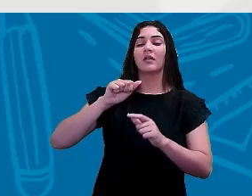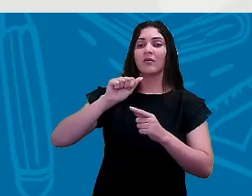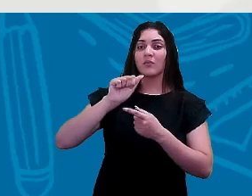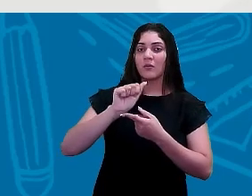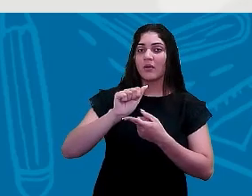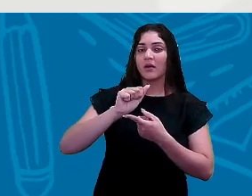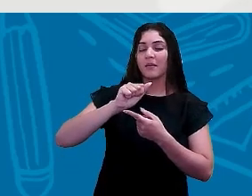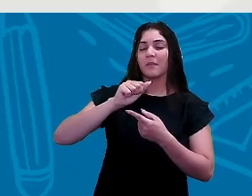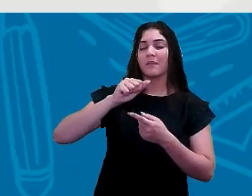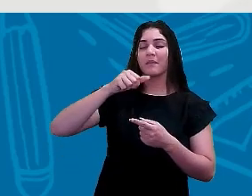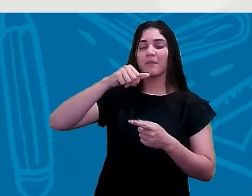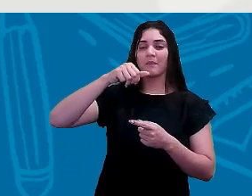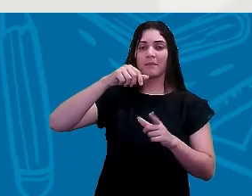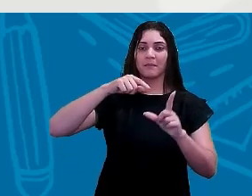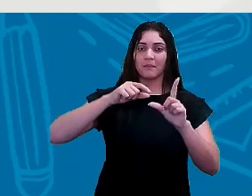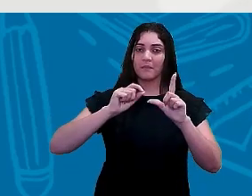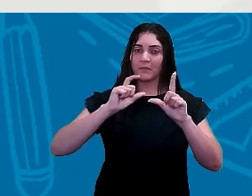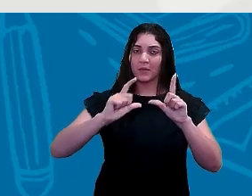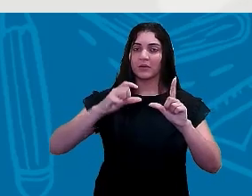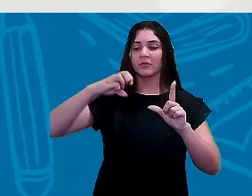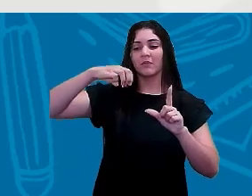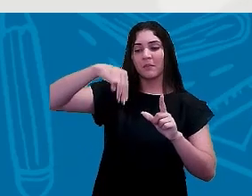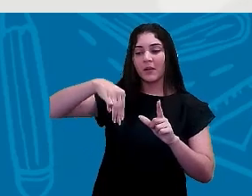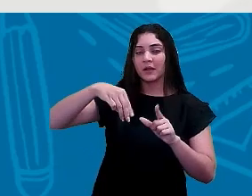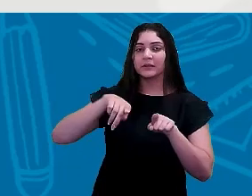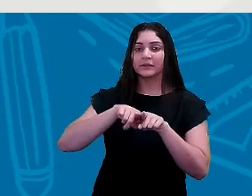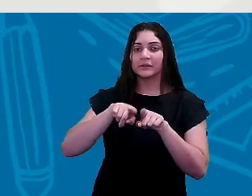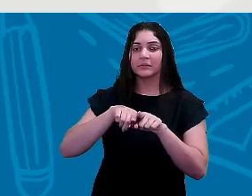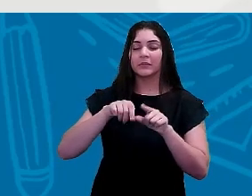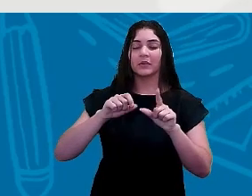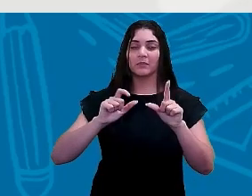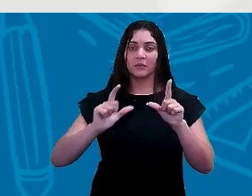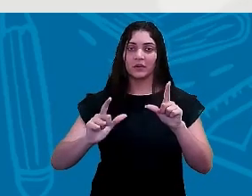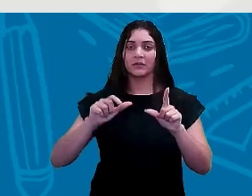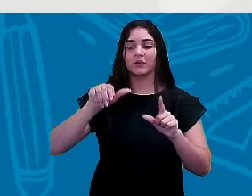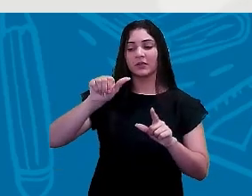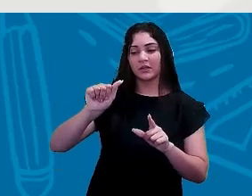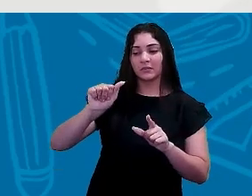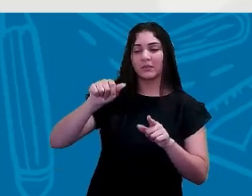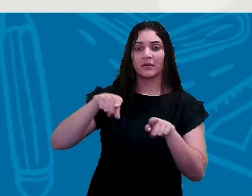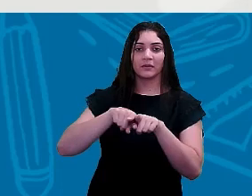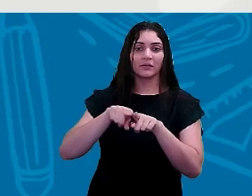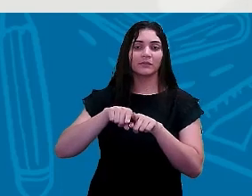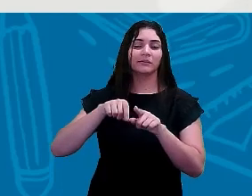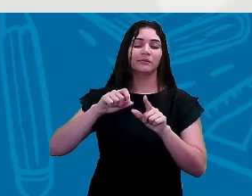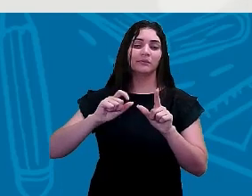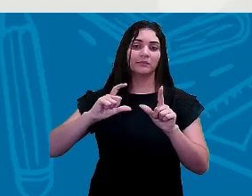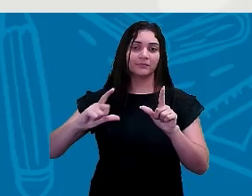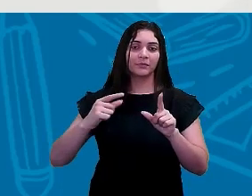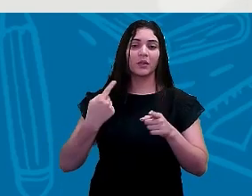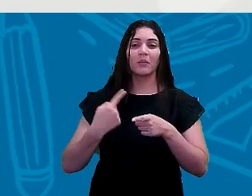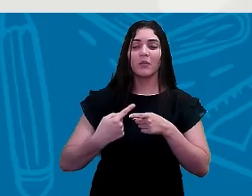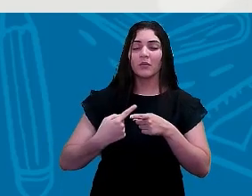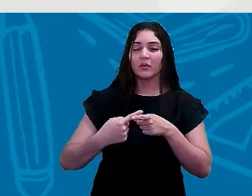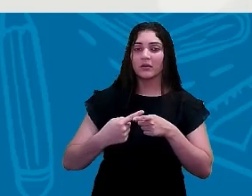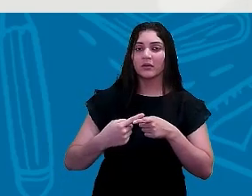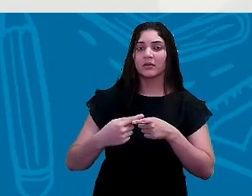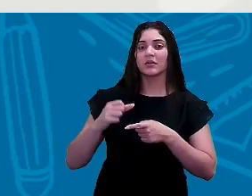M maiúsculo e a Malha também está com A maiúsculo. Por quê? Porque são